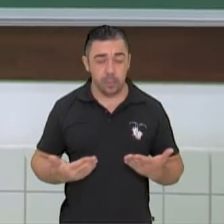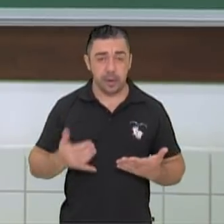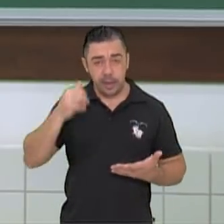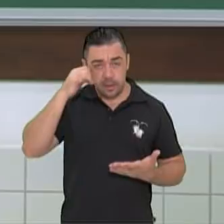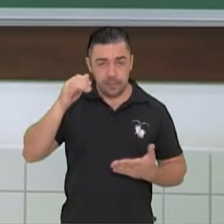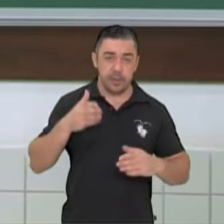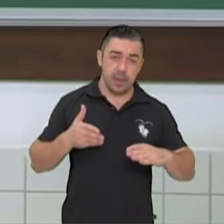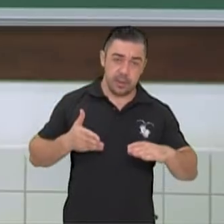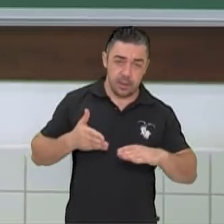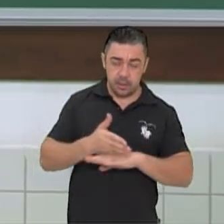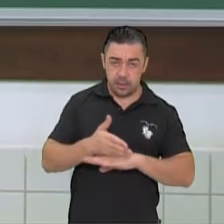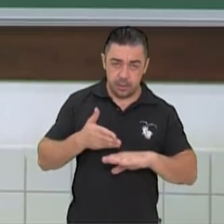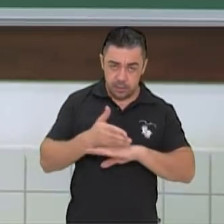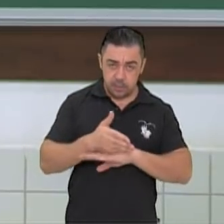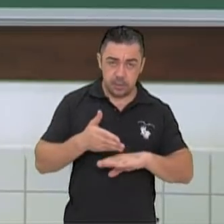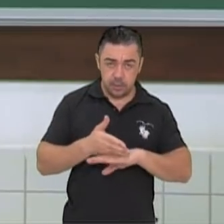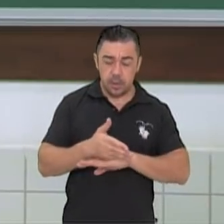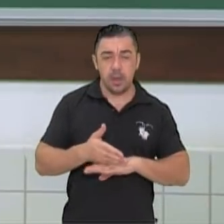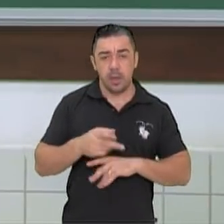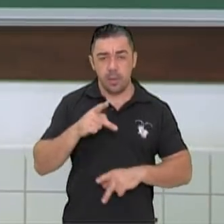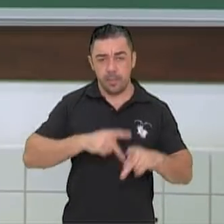invasões de